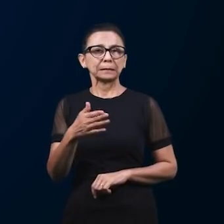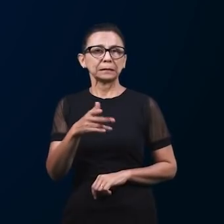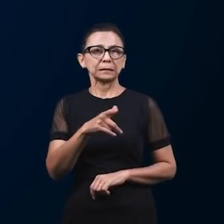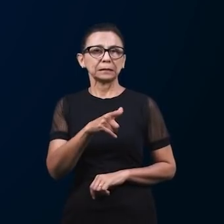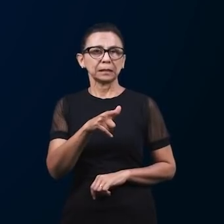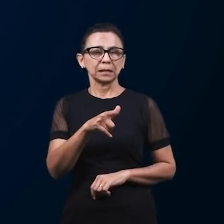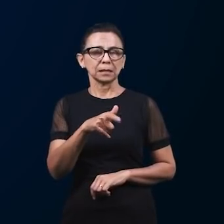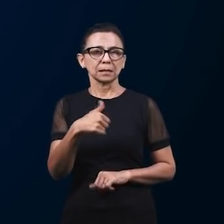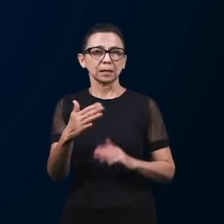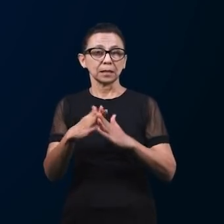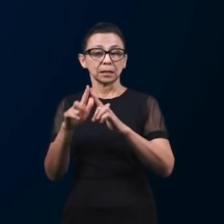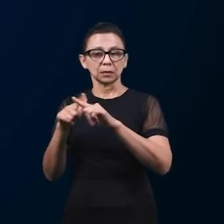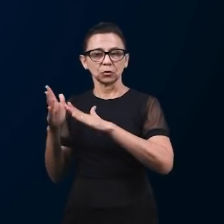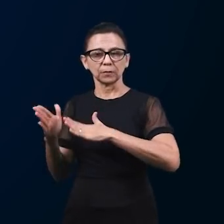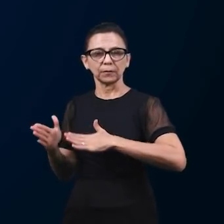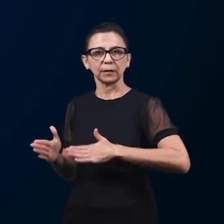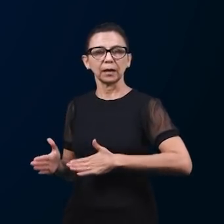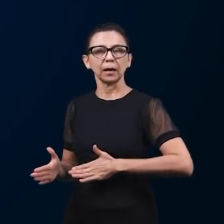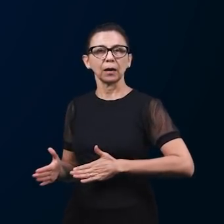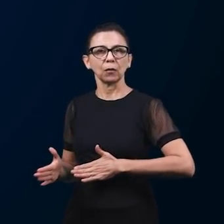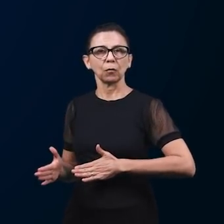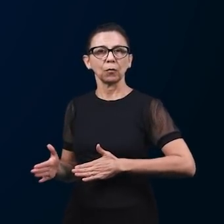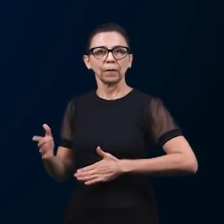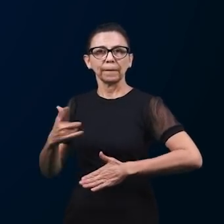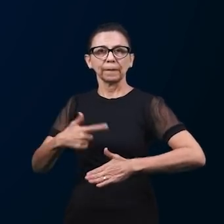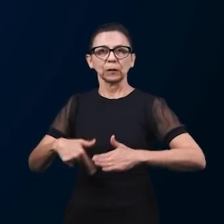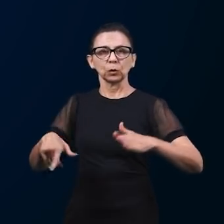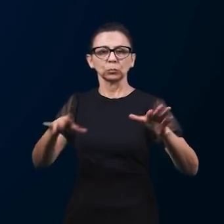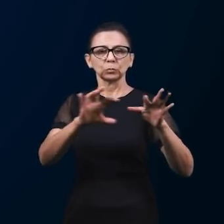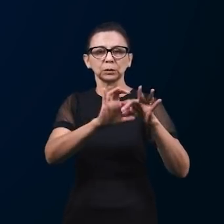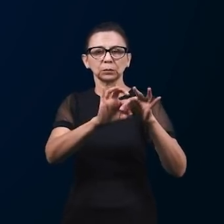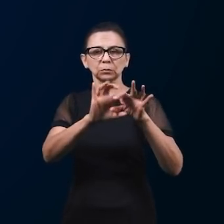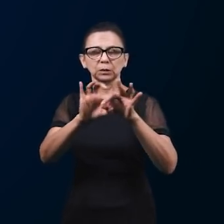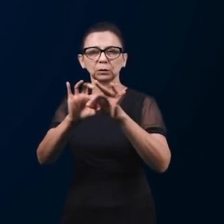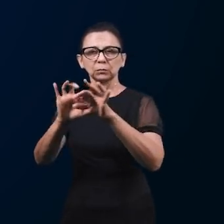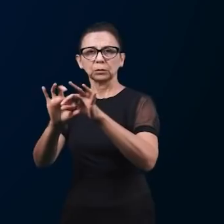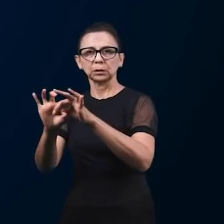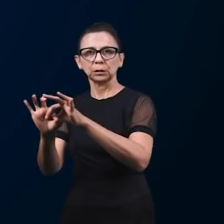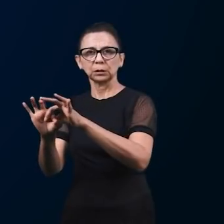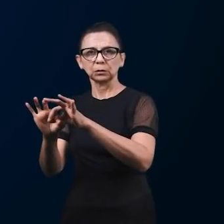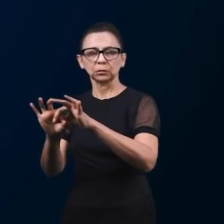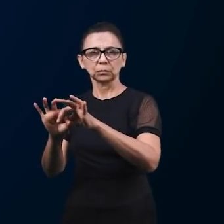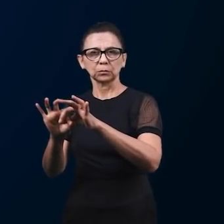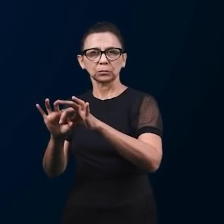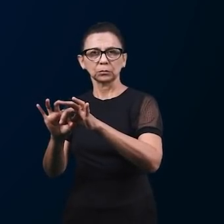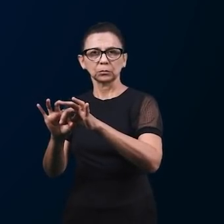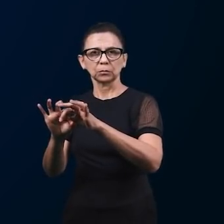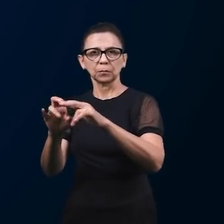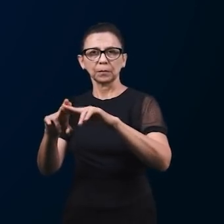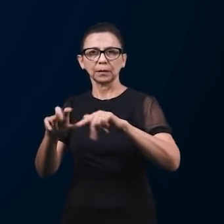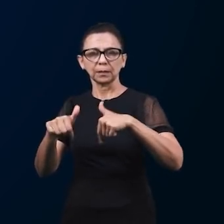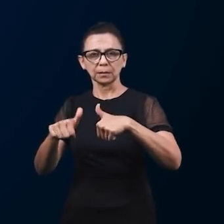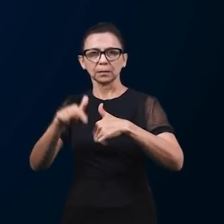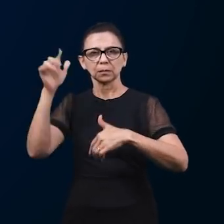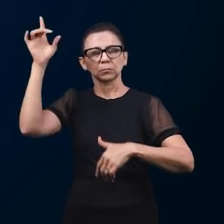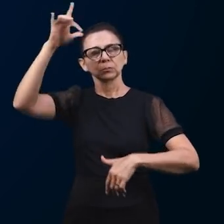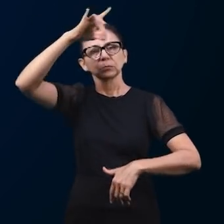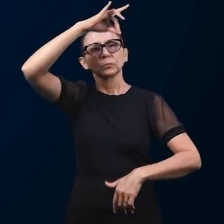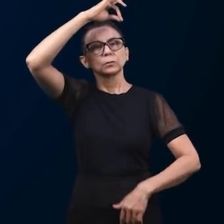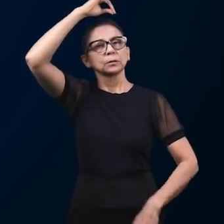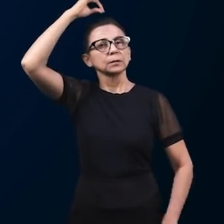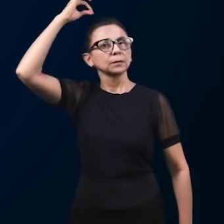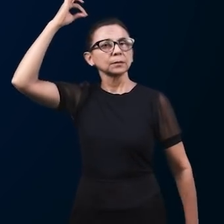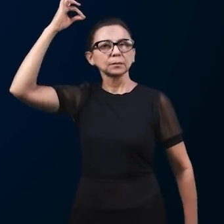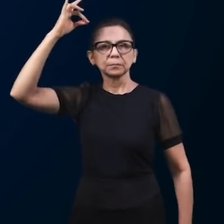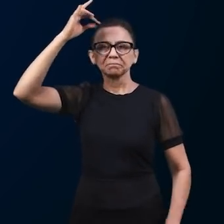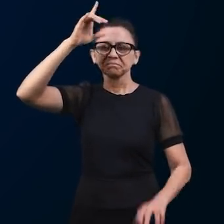que dessa Igreja Fiel são interligados uns aos outros por laços